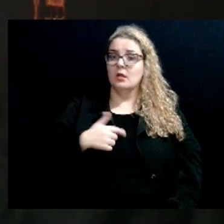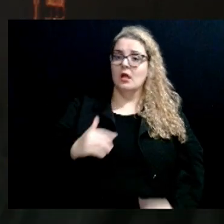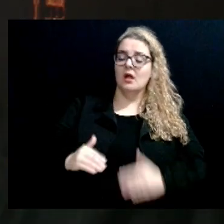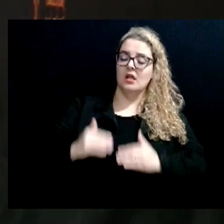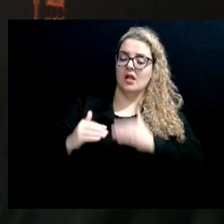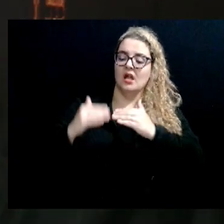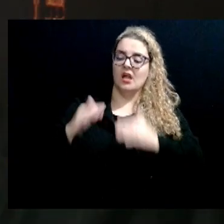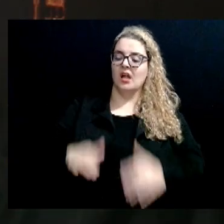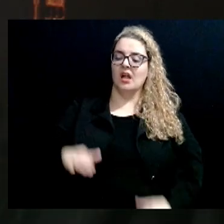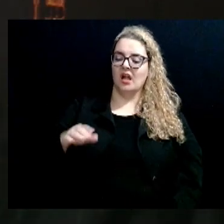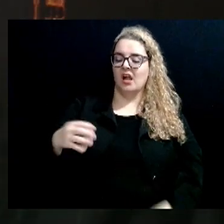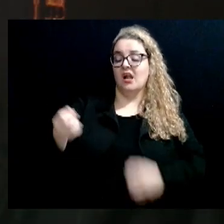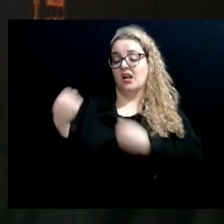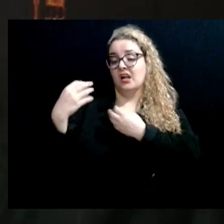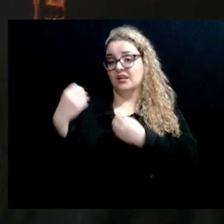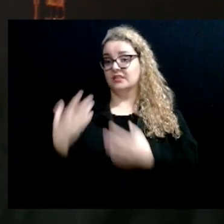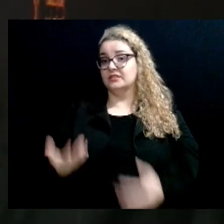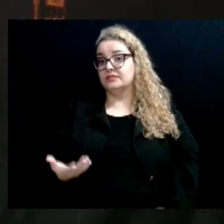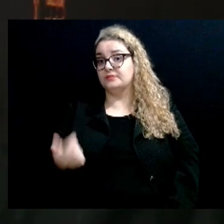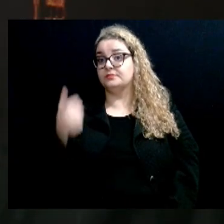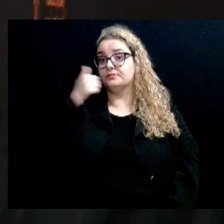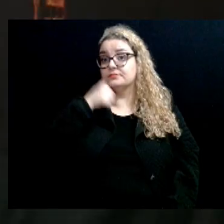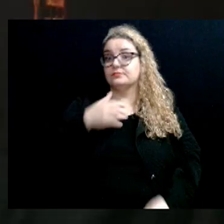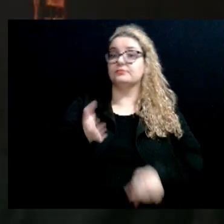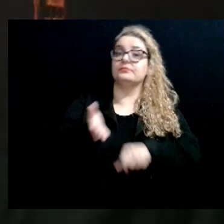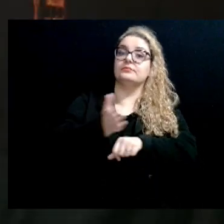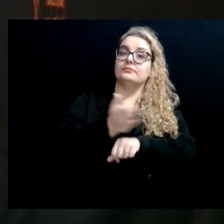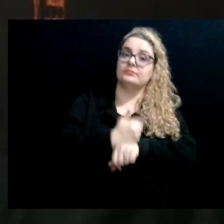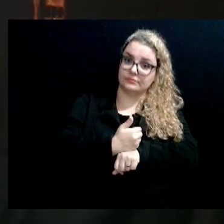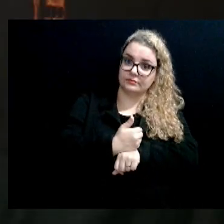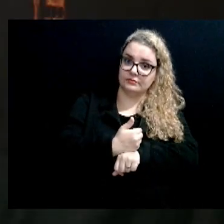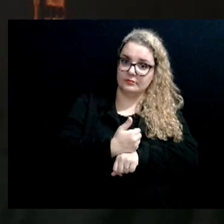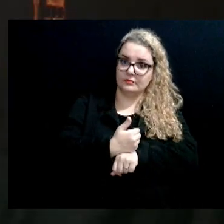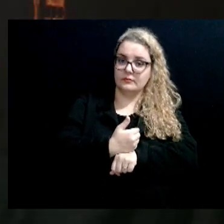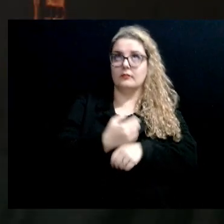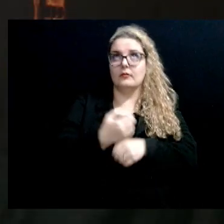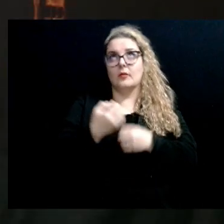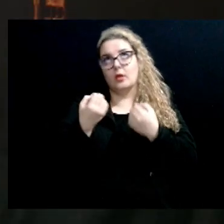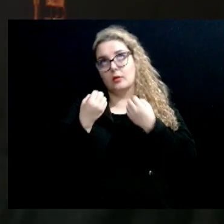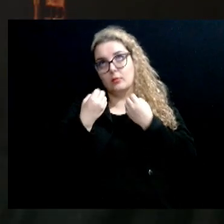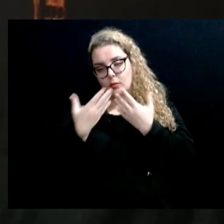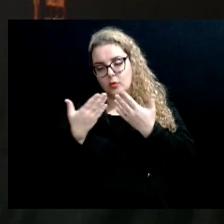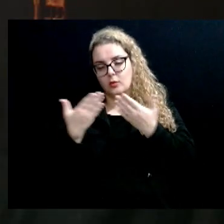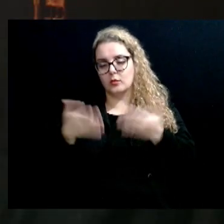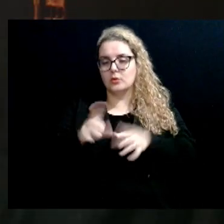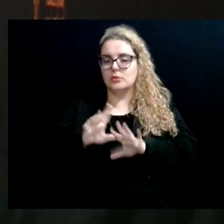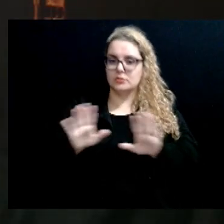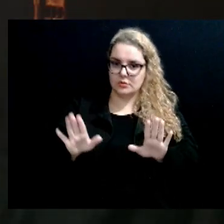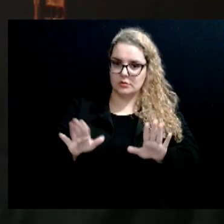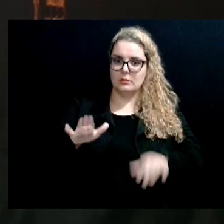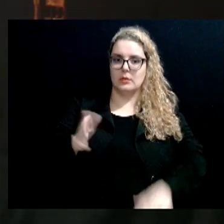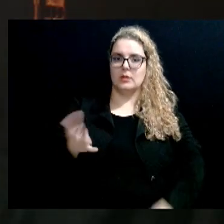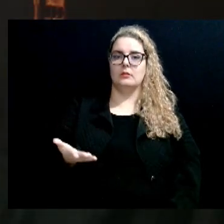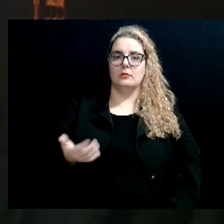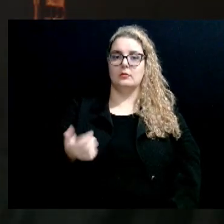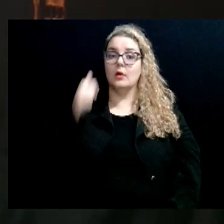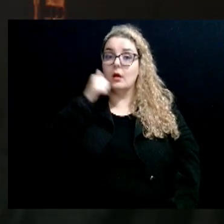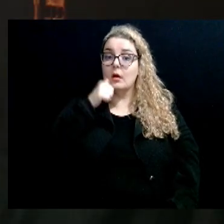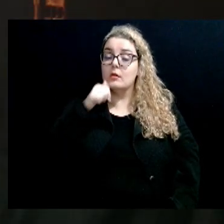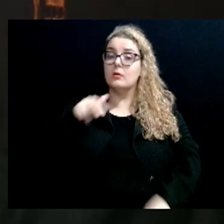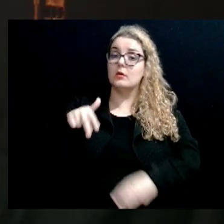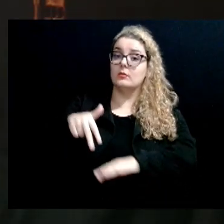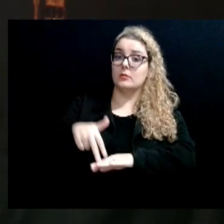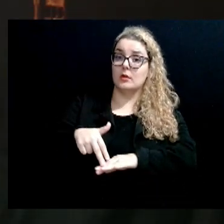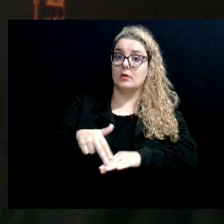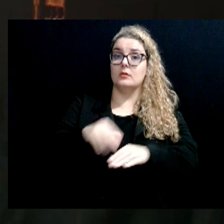criação. A mulher antes, ainda bem que hoje não mais, mas antes vista como uma pessoa para ficar em casa,